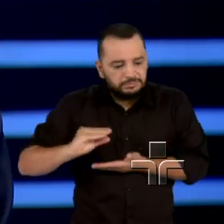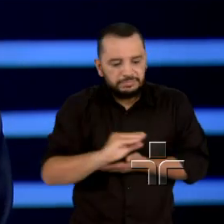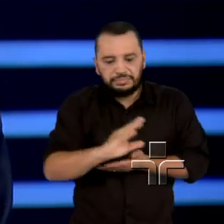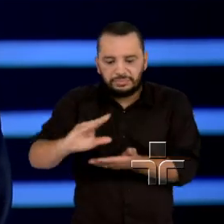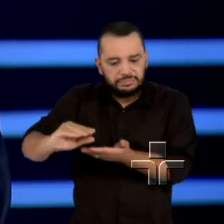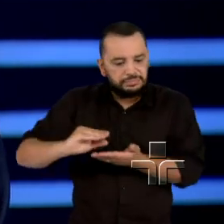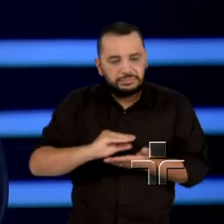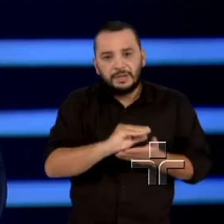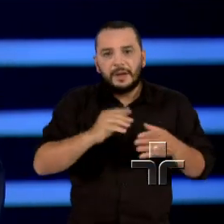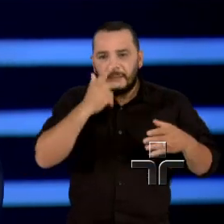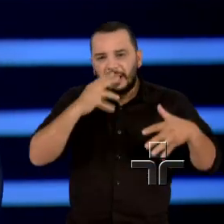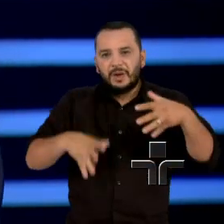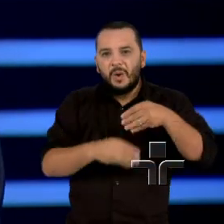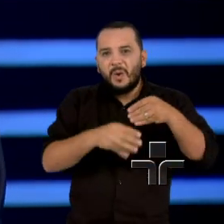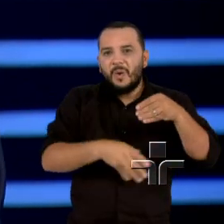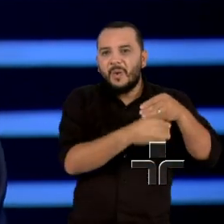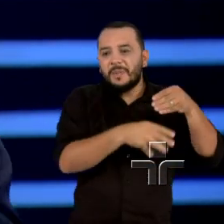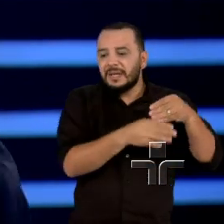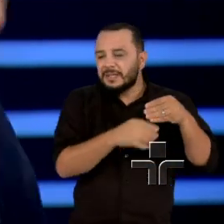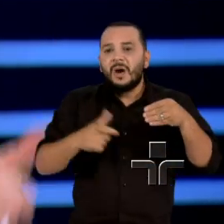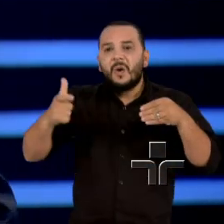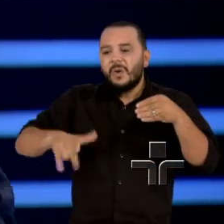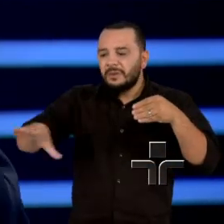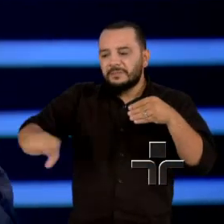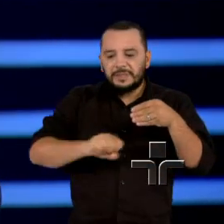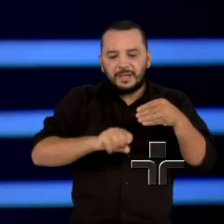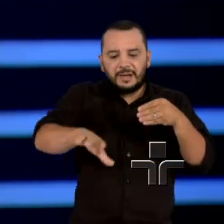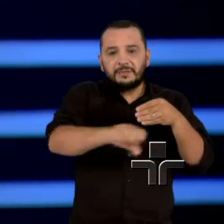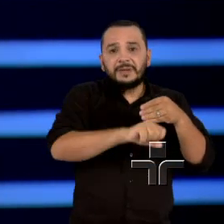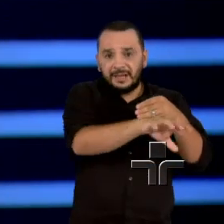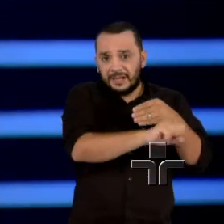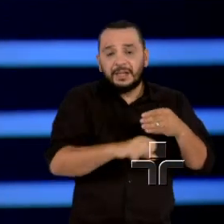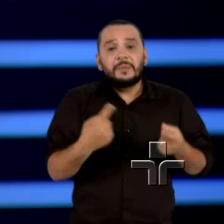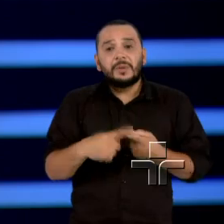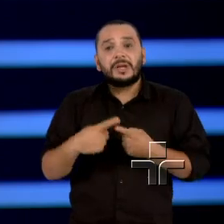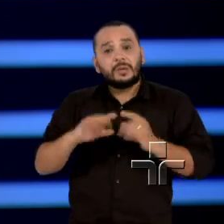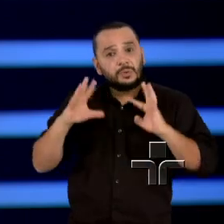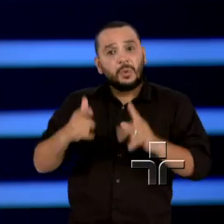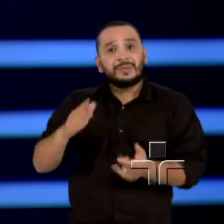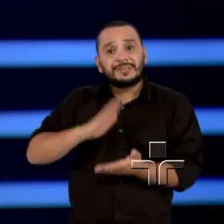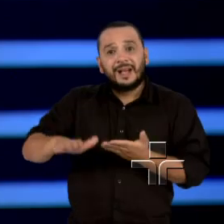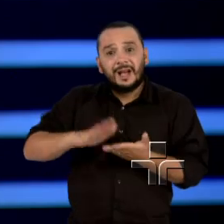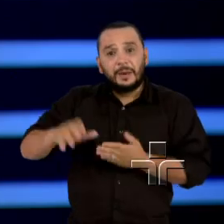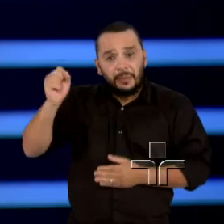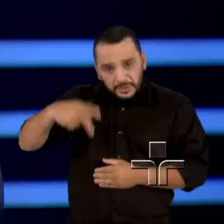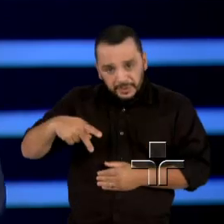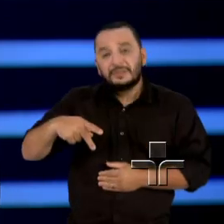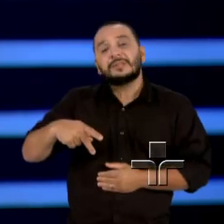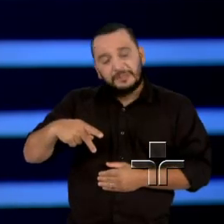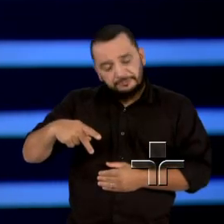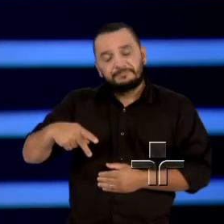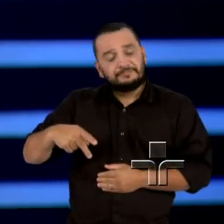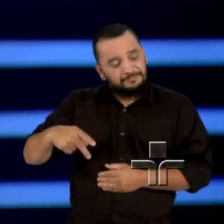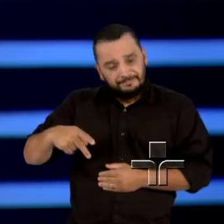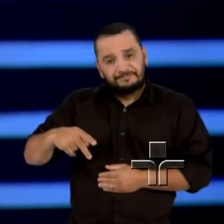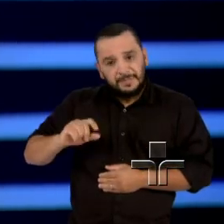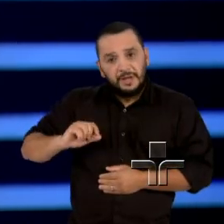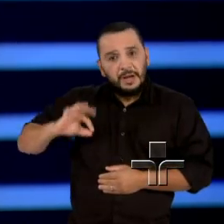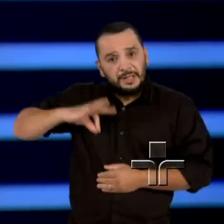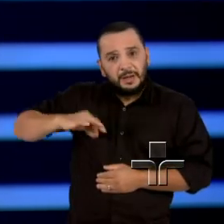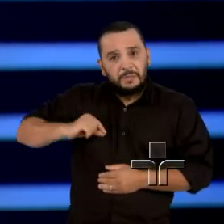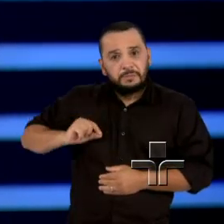aumenta o salário mínimo de maneira automática, por exemplo, você aumenta todos os gastos com previdência. Se a sua opção for continuar aumentando o gasto